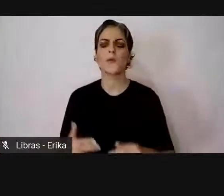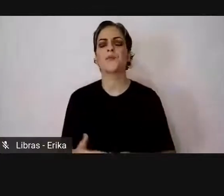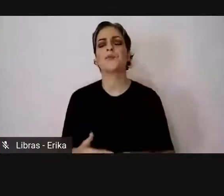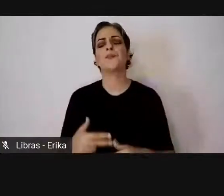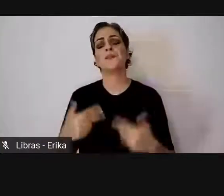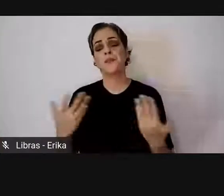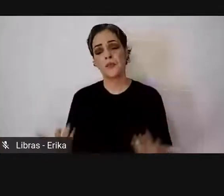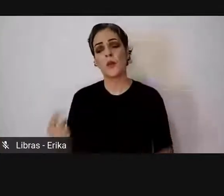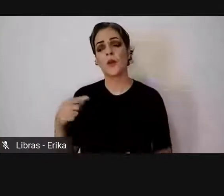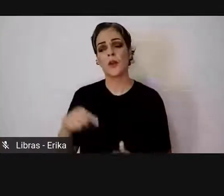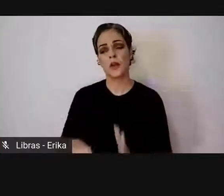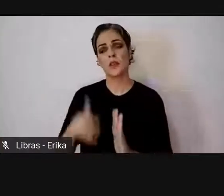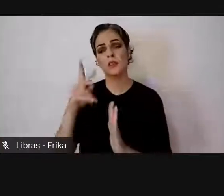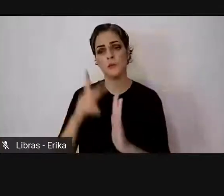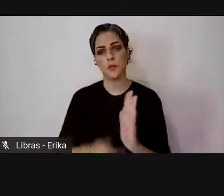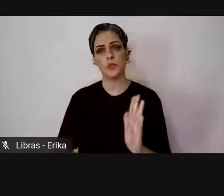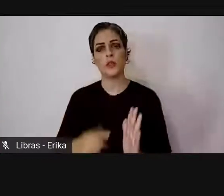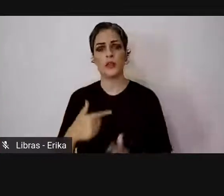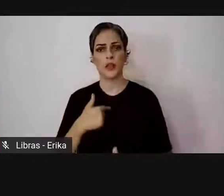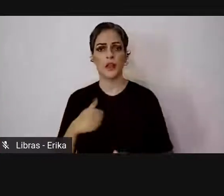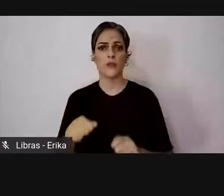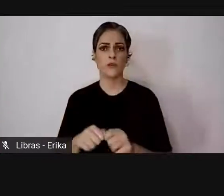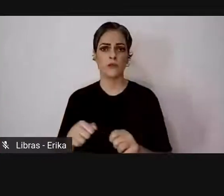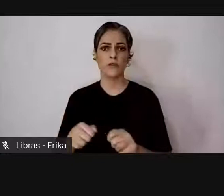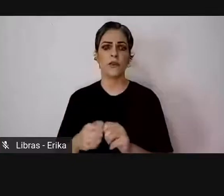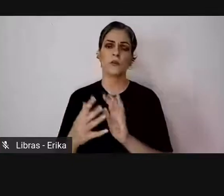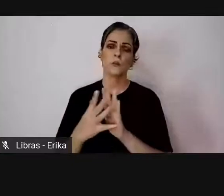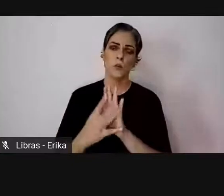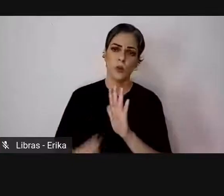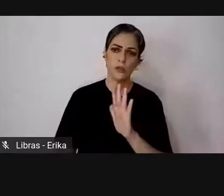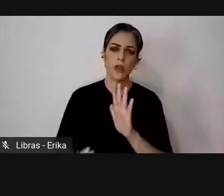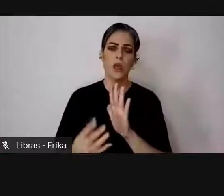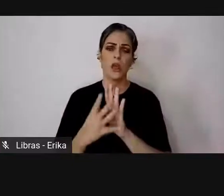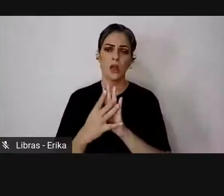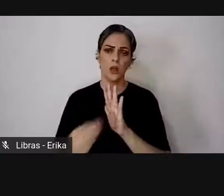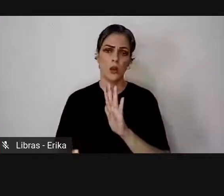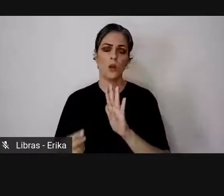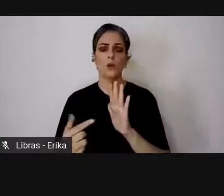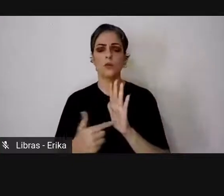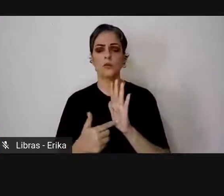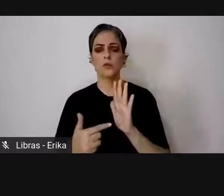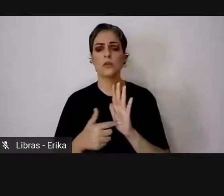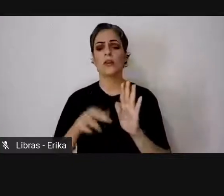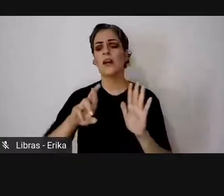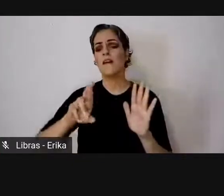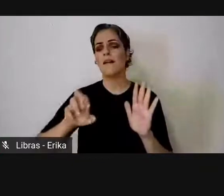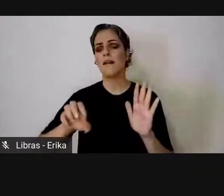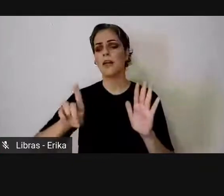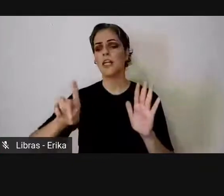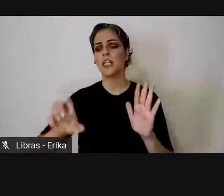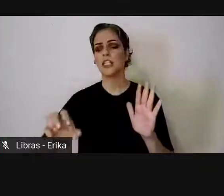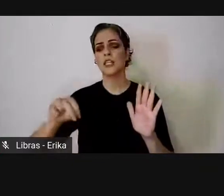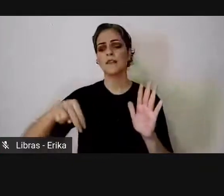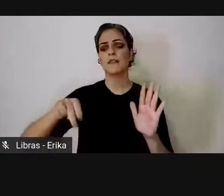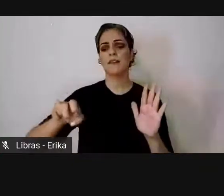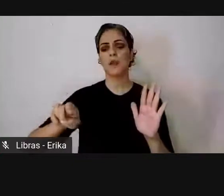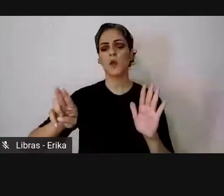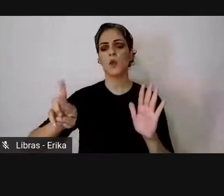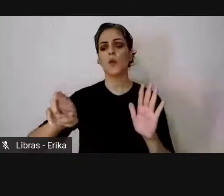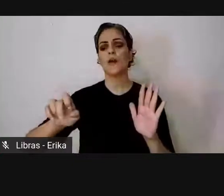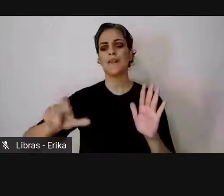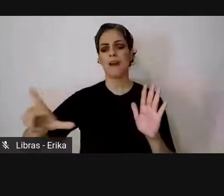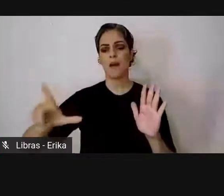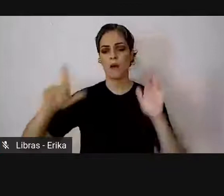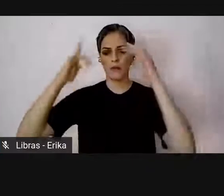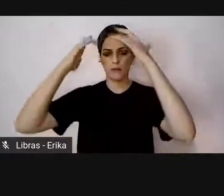fiz um modelo, era um modelo focado em redes neurais, né? E então, o que aconteceu?